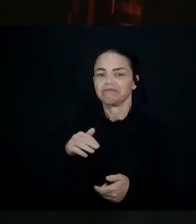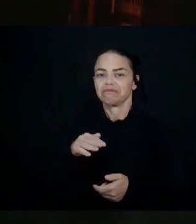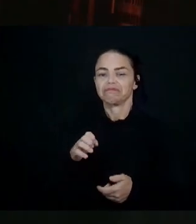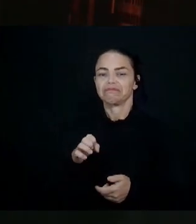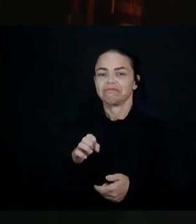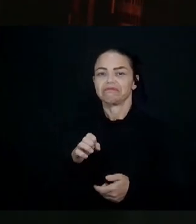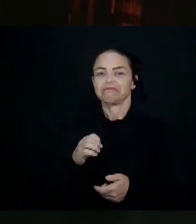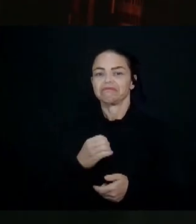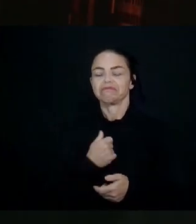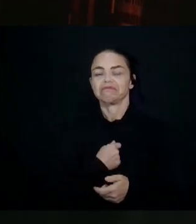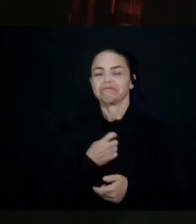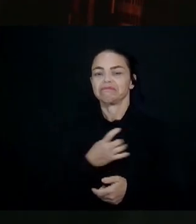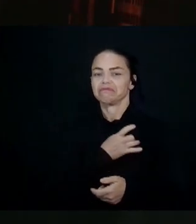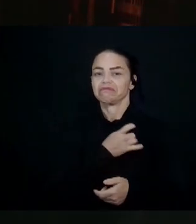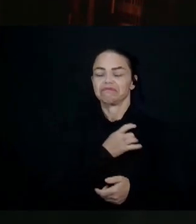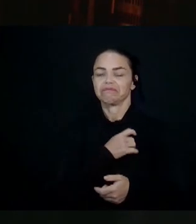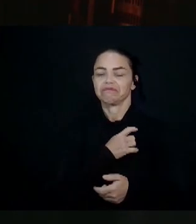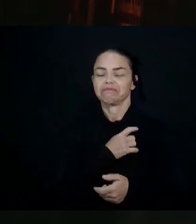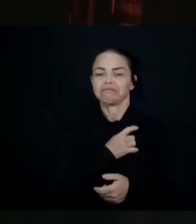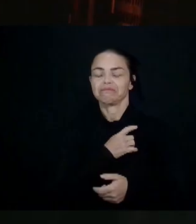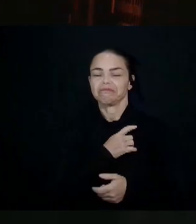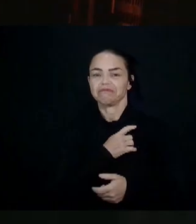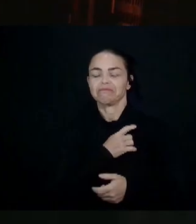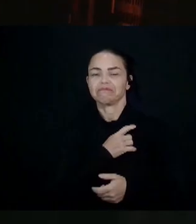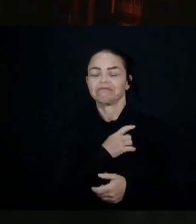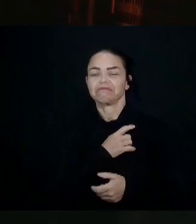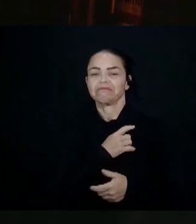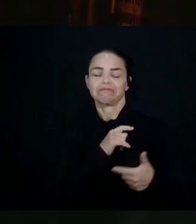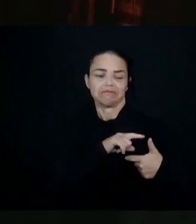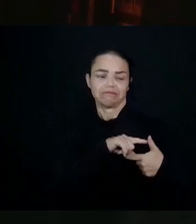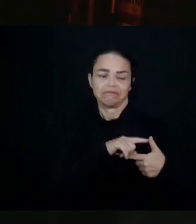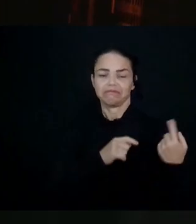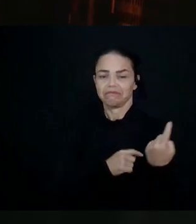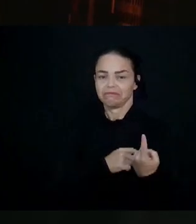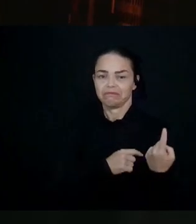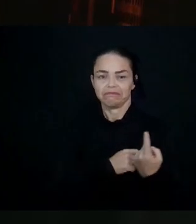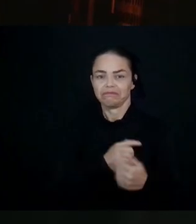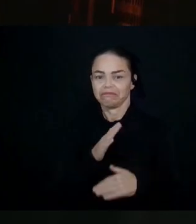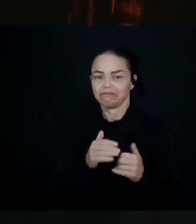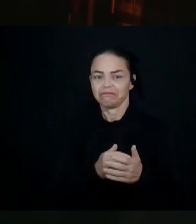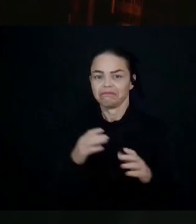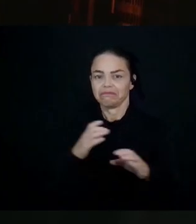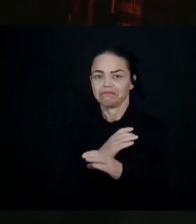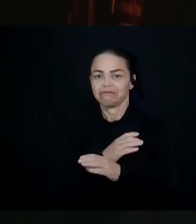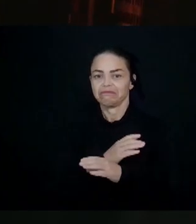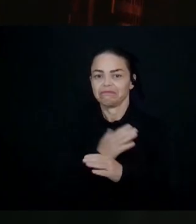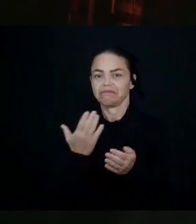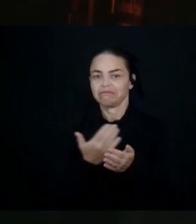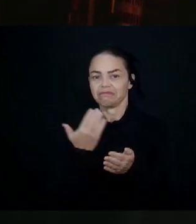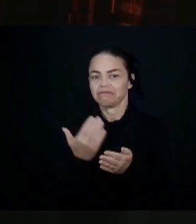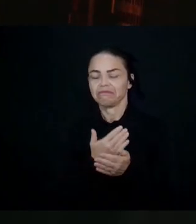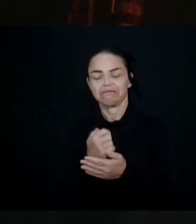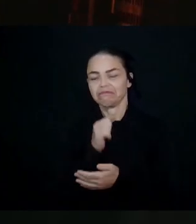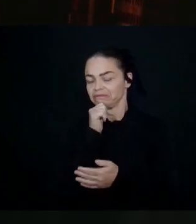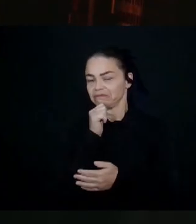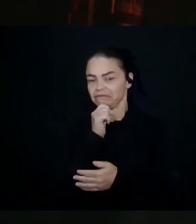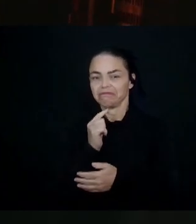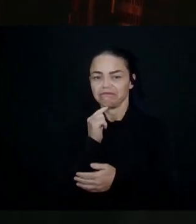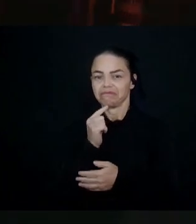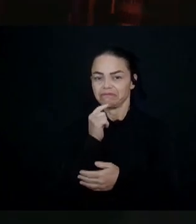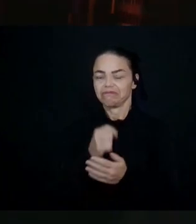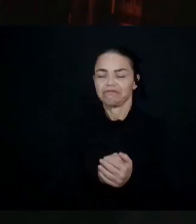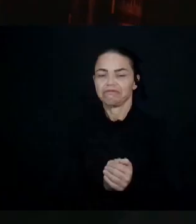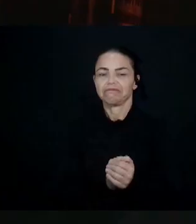fora. Todos os amiguinhos, de repente, já completaram o álbum, mas eu ainda não consegui. Então vai